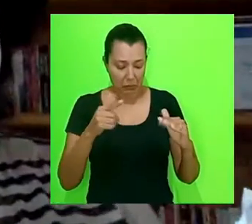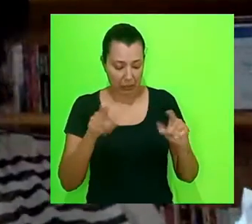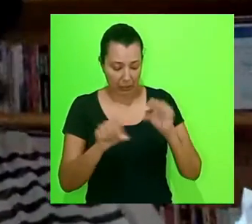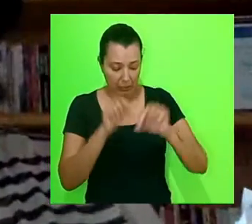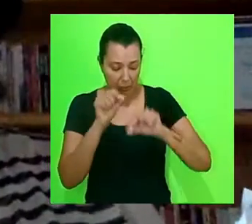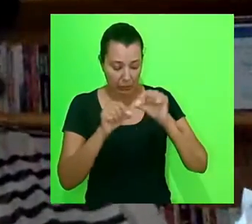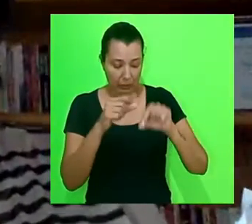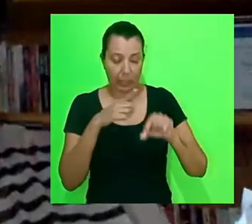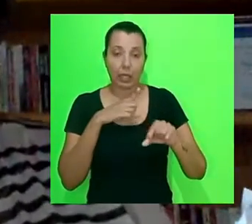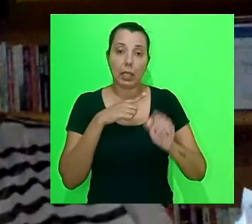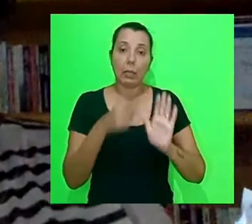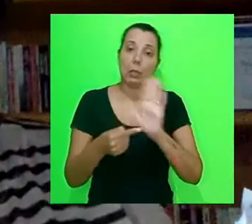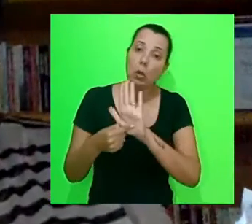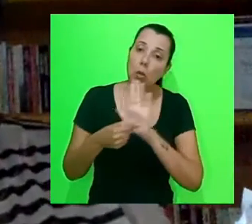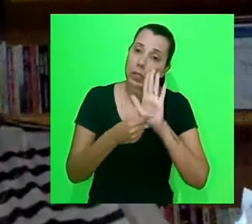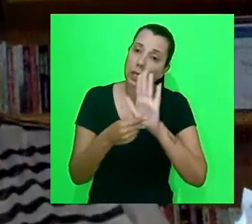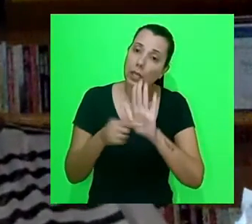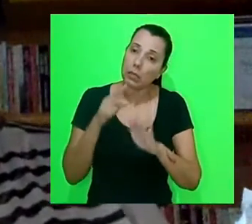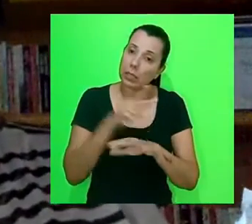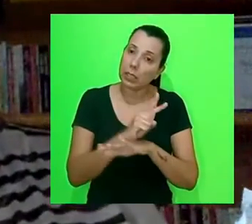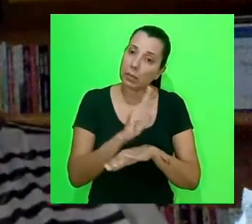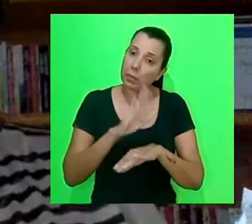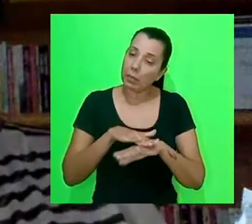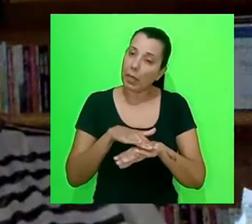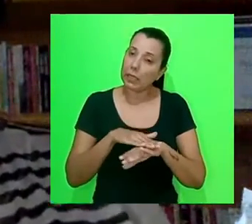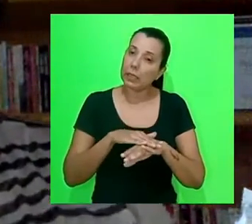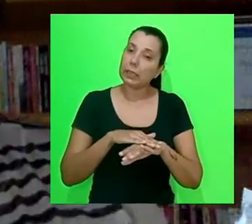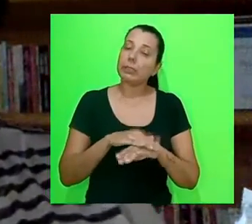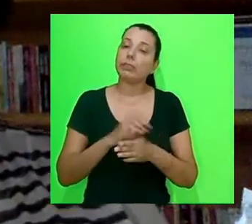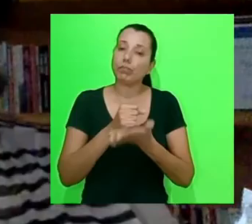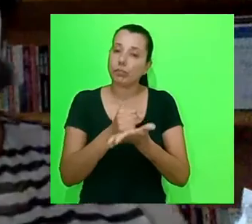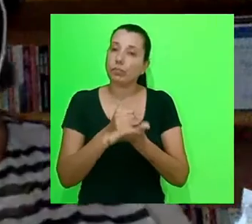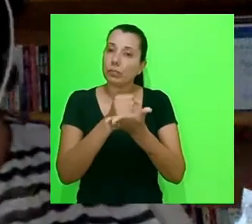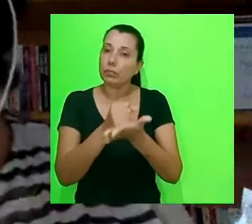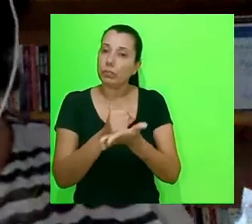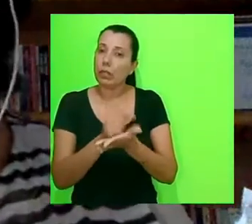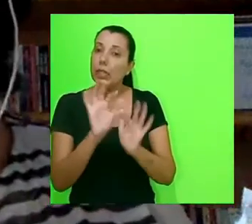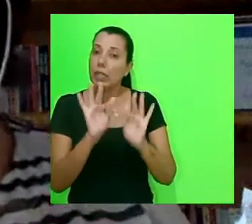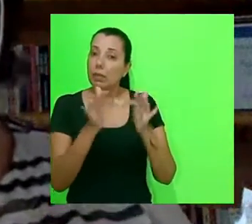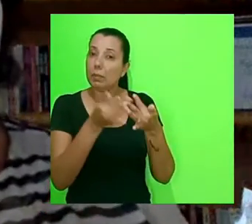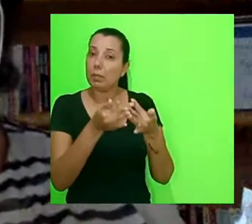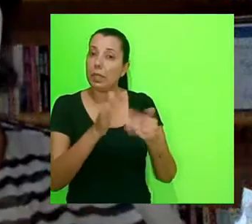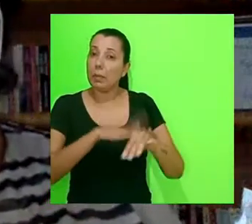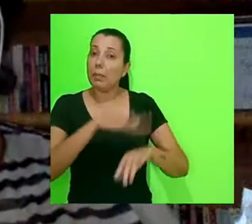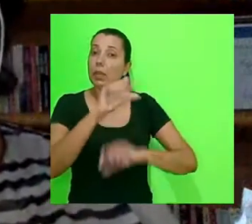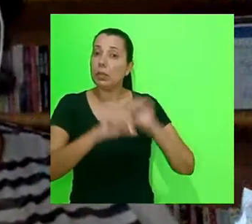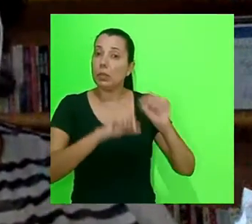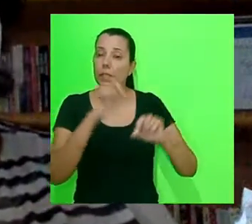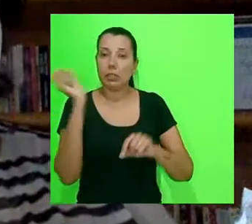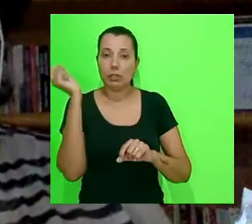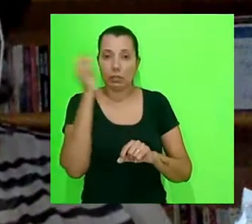é a razão, porque a razão é a cultura patriarcal, mas é um dos elementos que tem